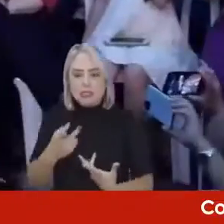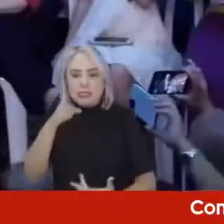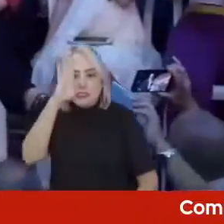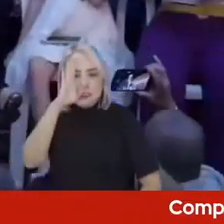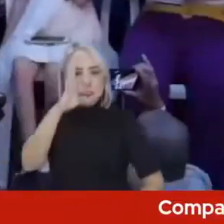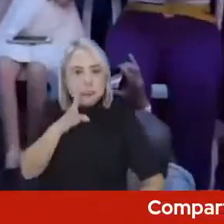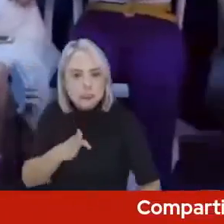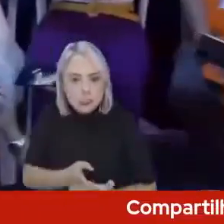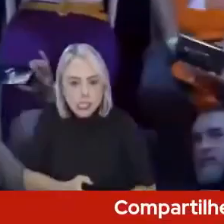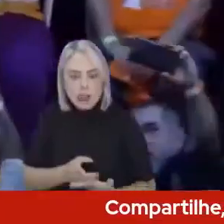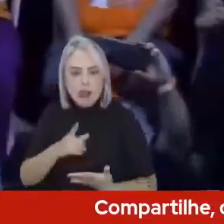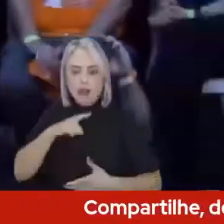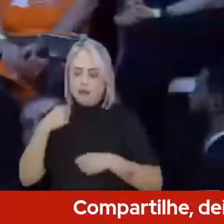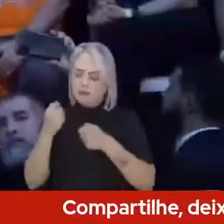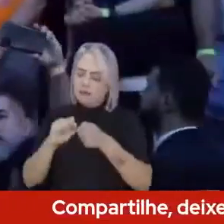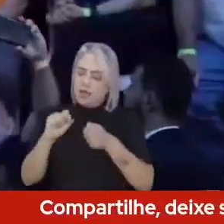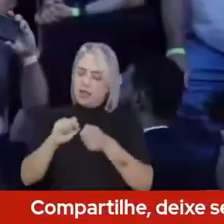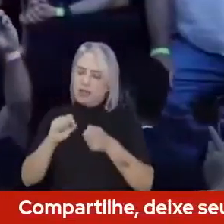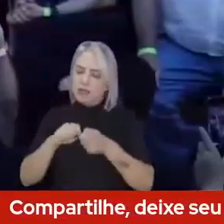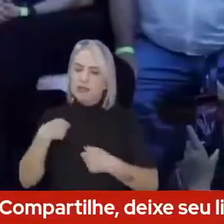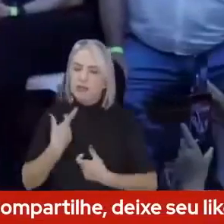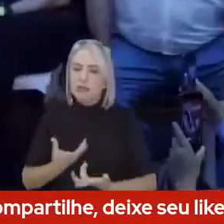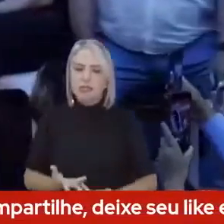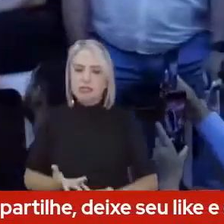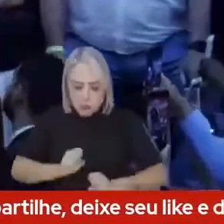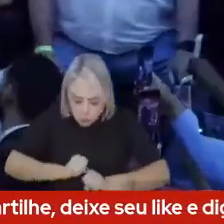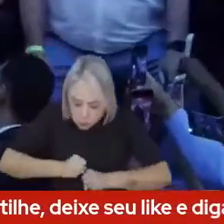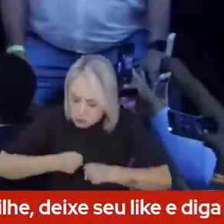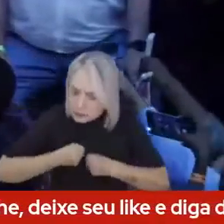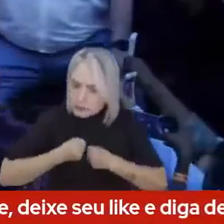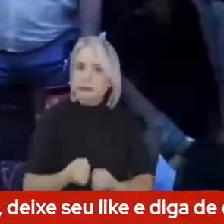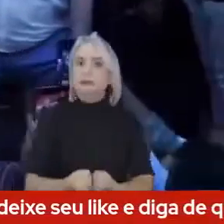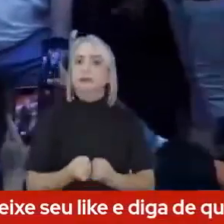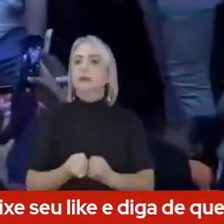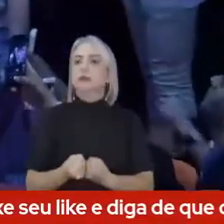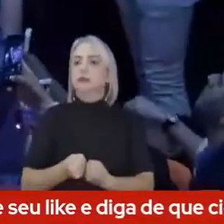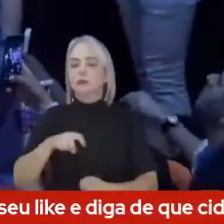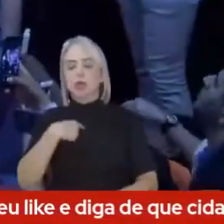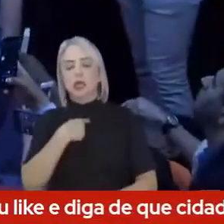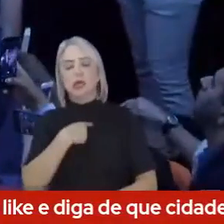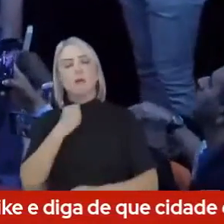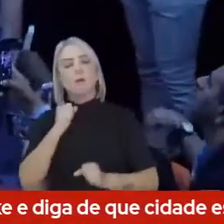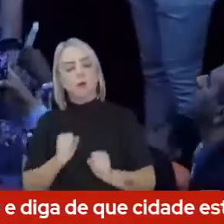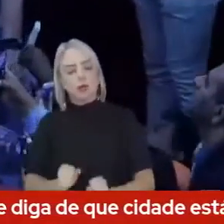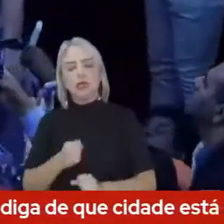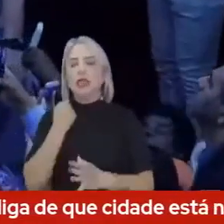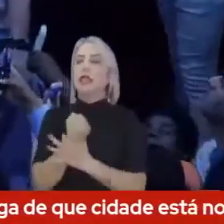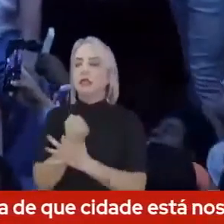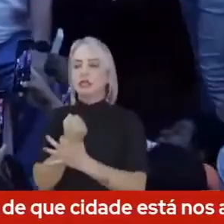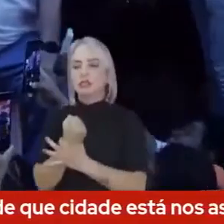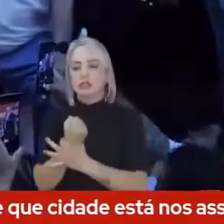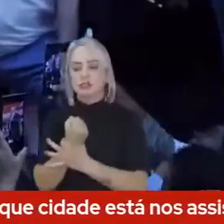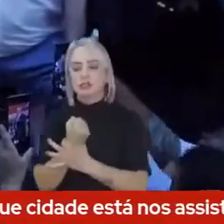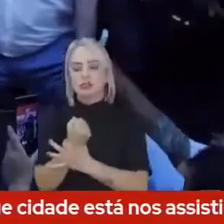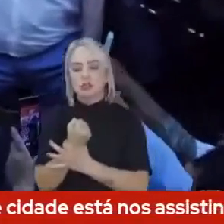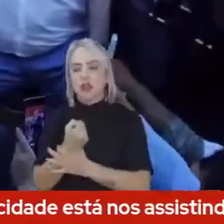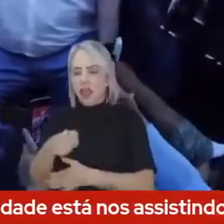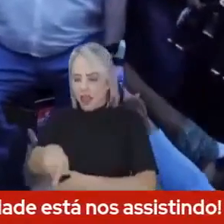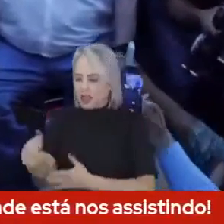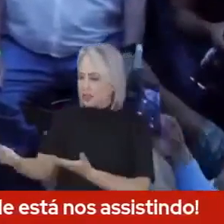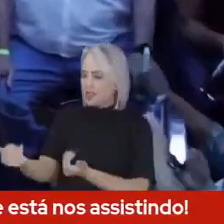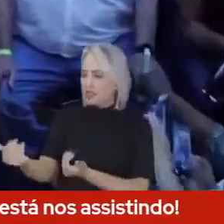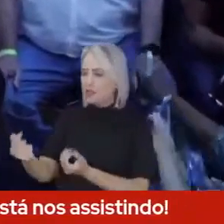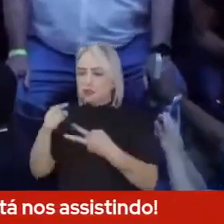ter que fazer das tripas coração para que a gente possa garantir a essa juventude duas coisas.